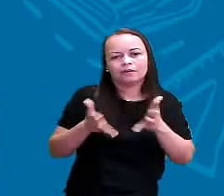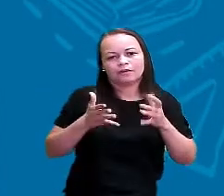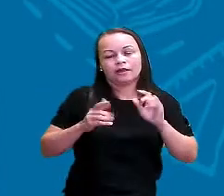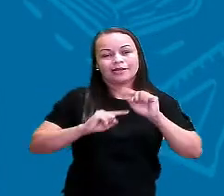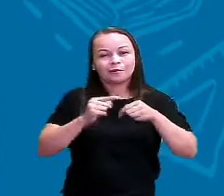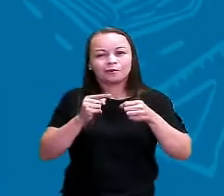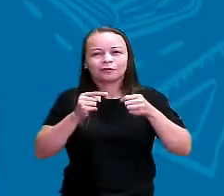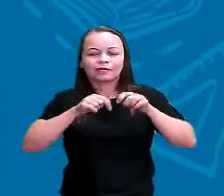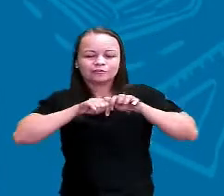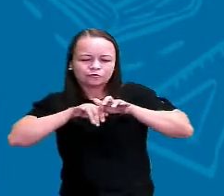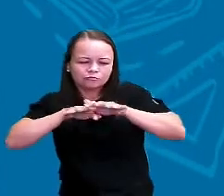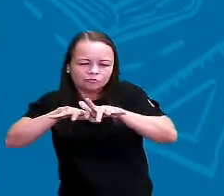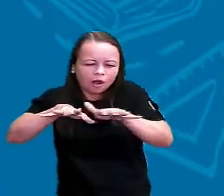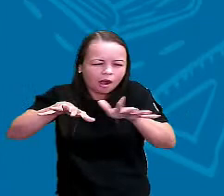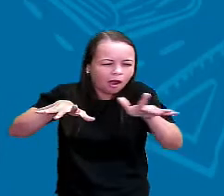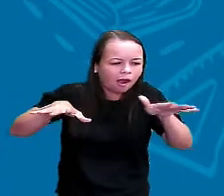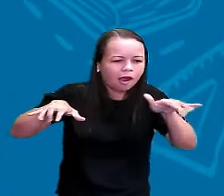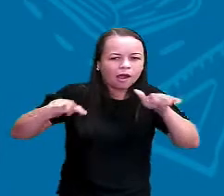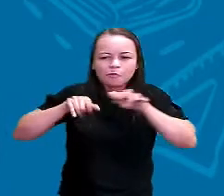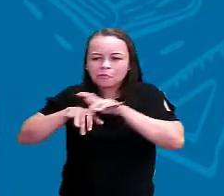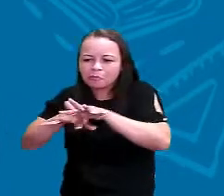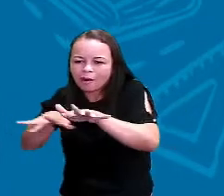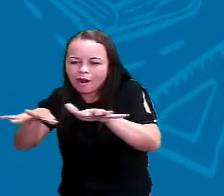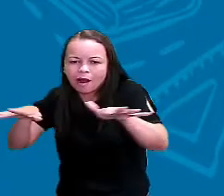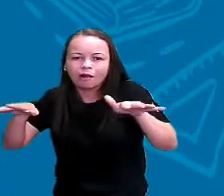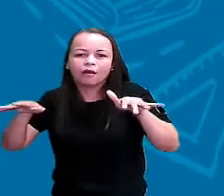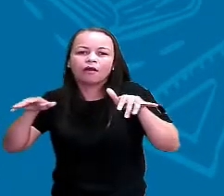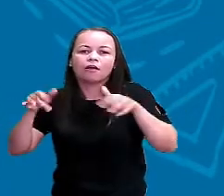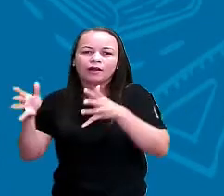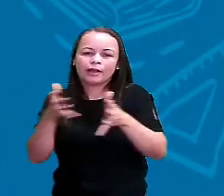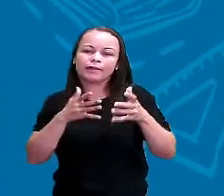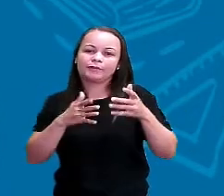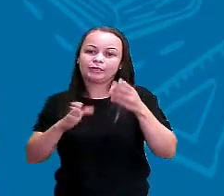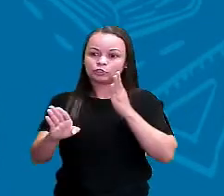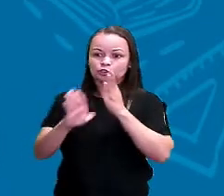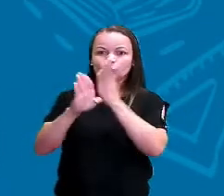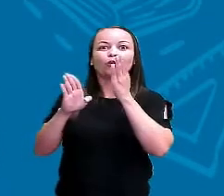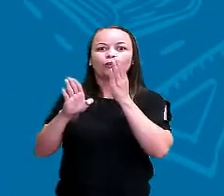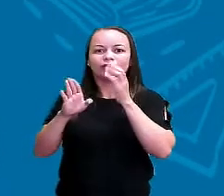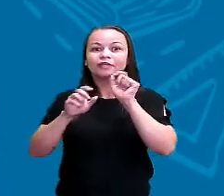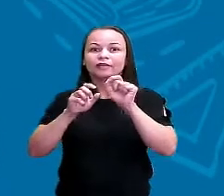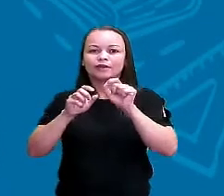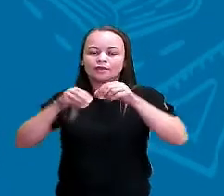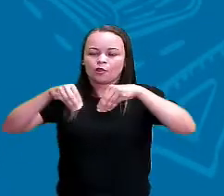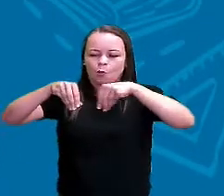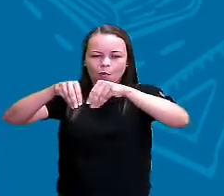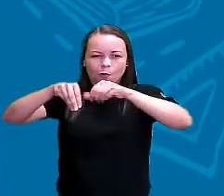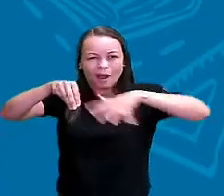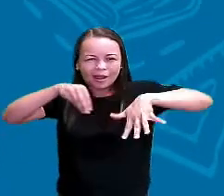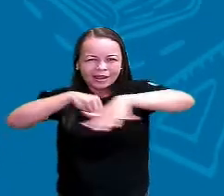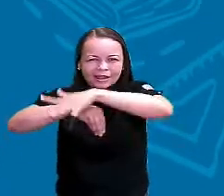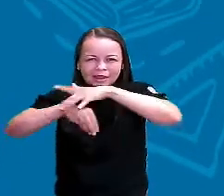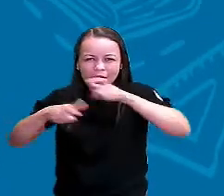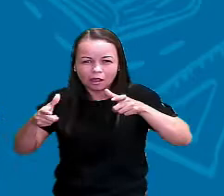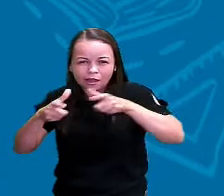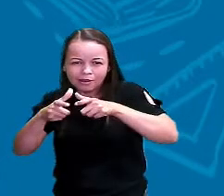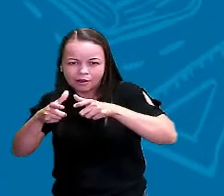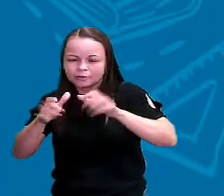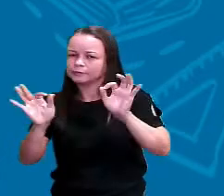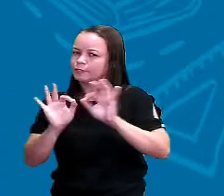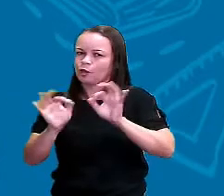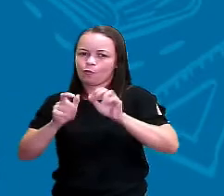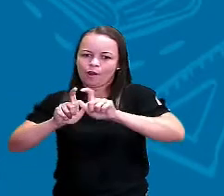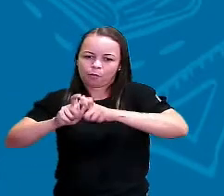foram explorando, certo? Para poder descobrir que o Brasil não era uma ilha, que o Brasil era muito maior do que eles imaginam. Do que